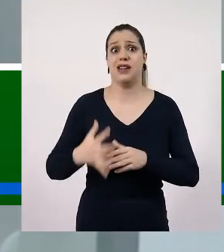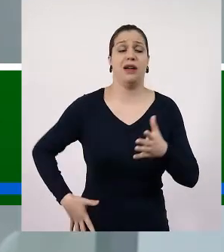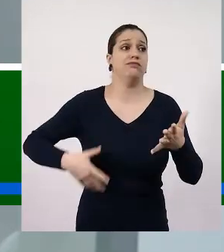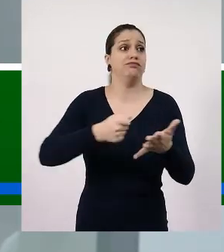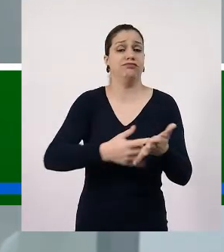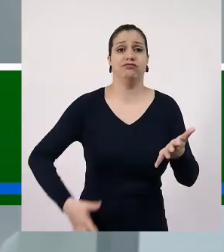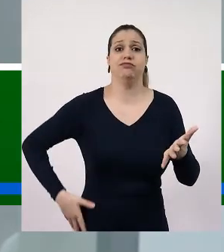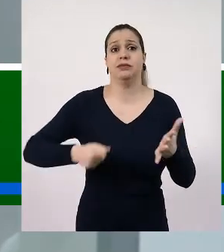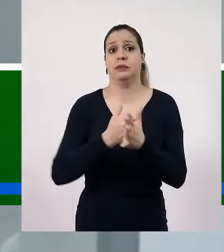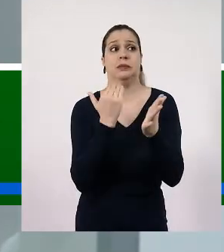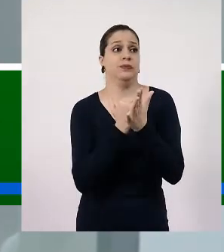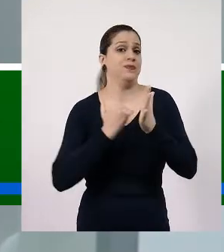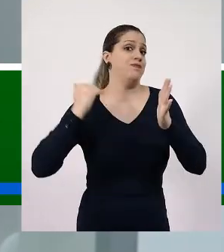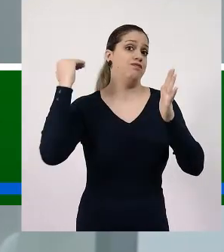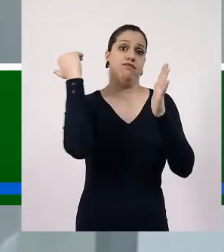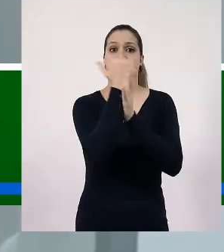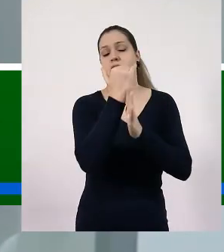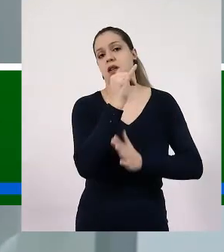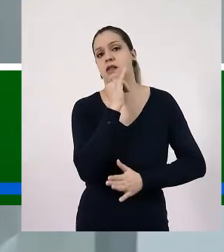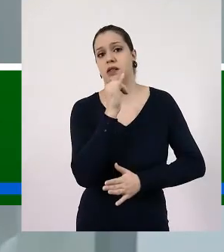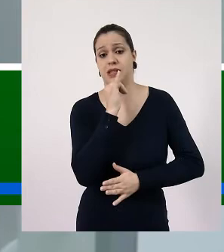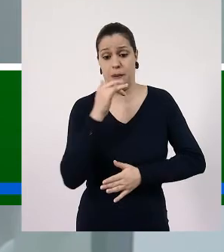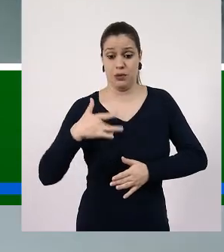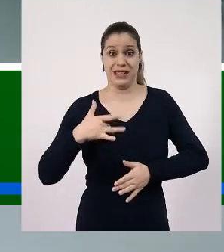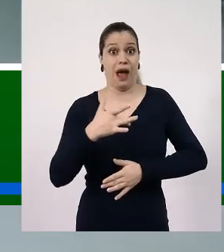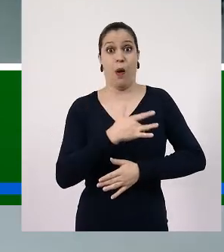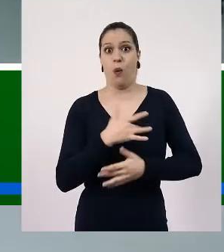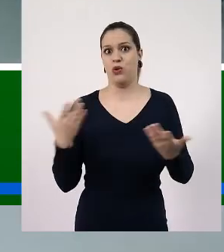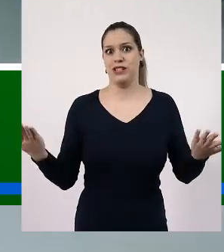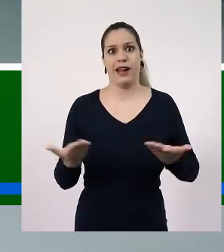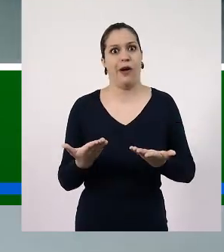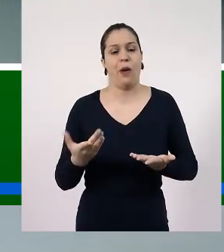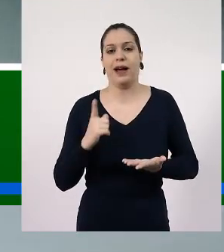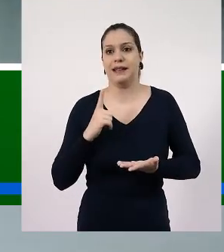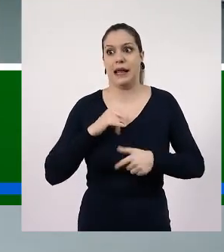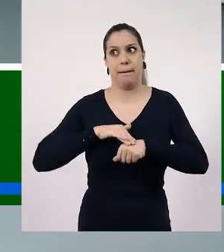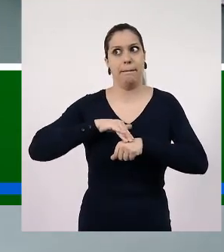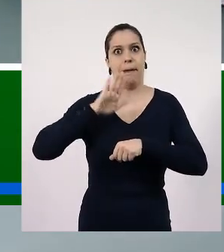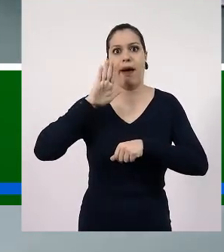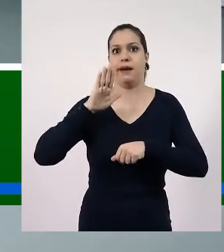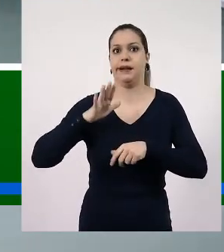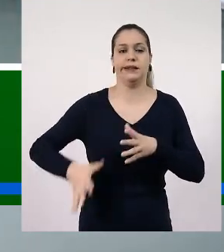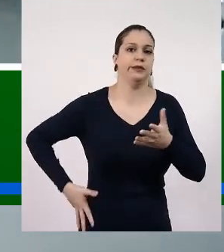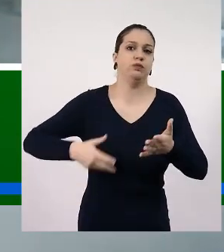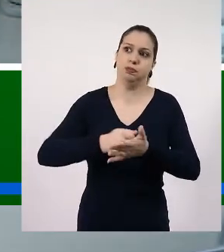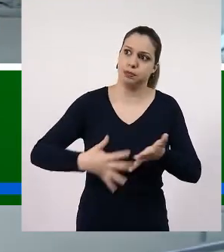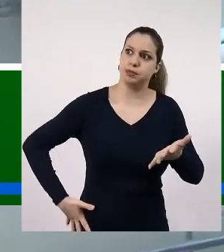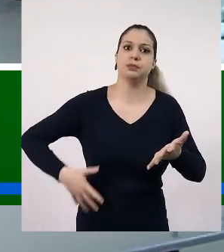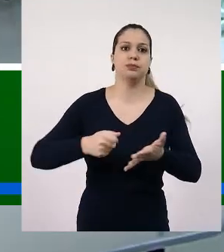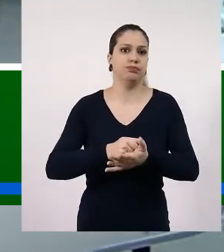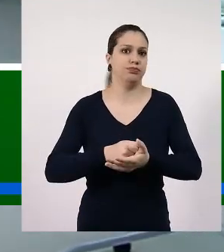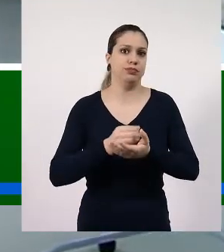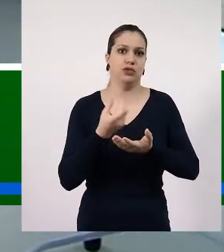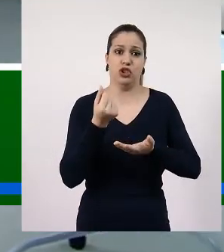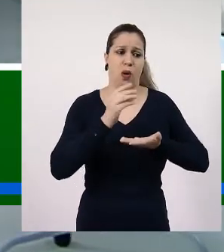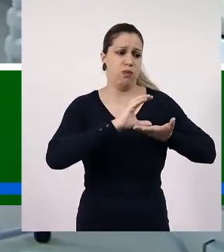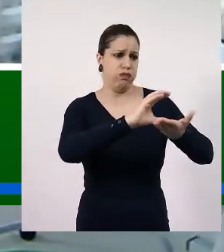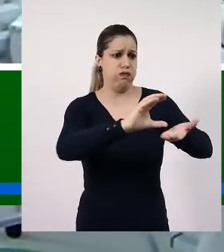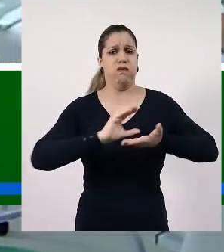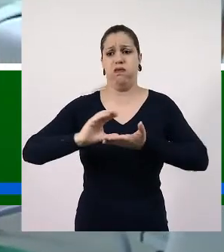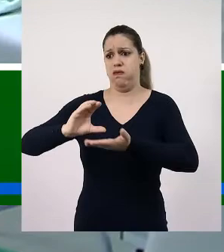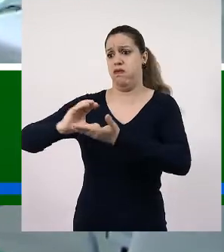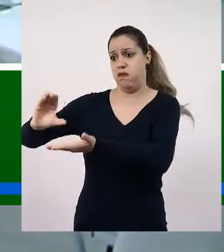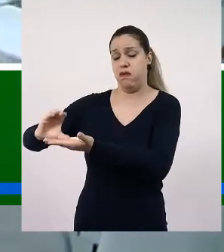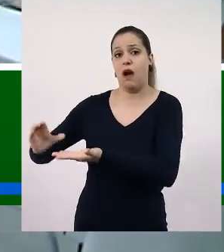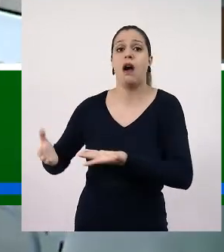os gastos maiores em determinadas pastas. Por exemplo, a pasta da saúde, que é onde é mais atingido, acaba que tendo um